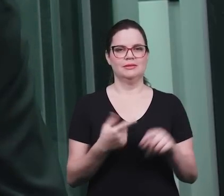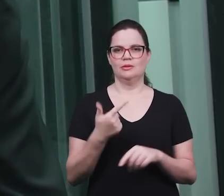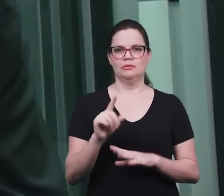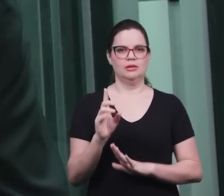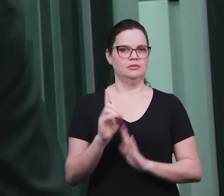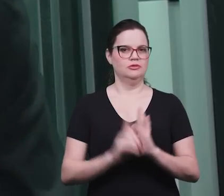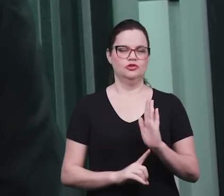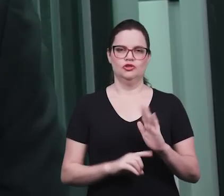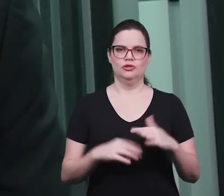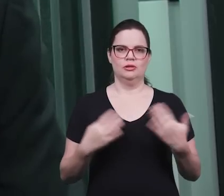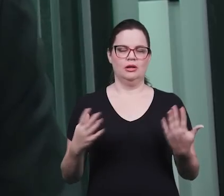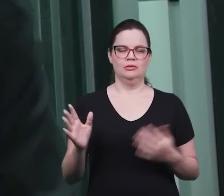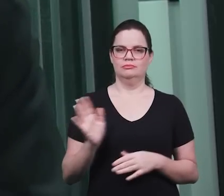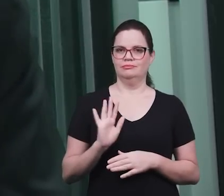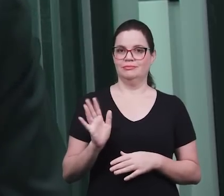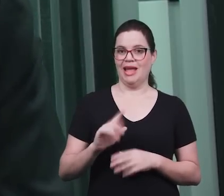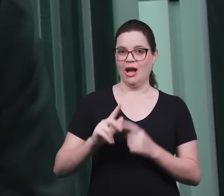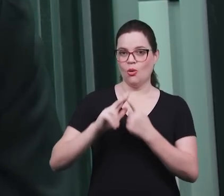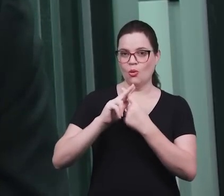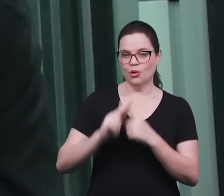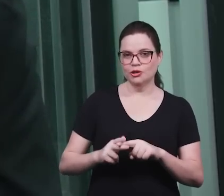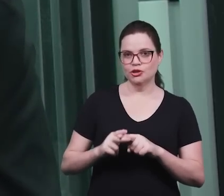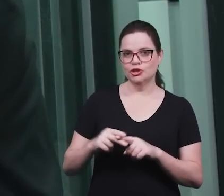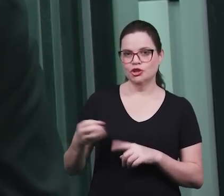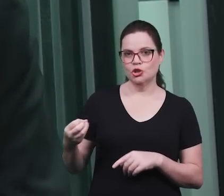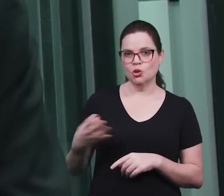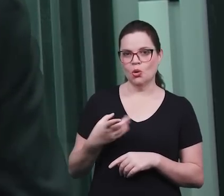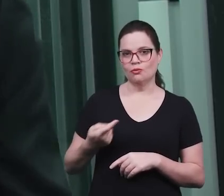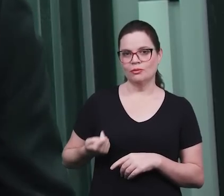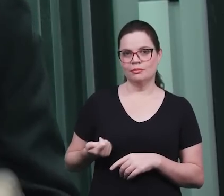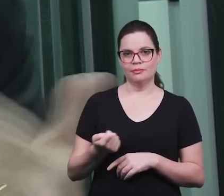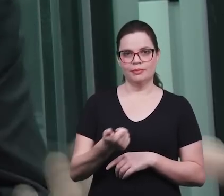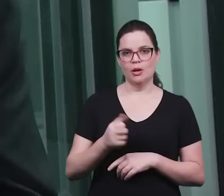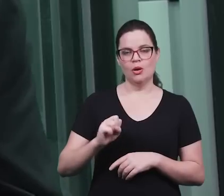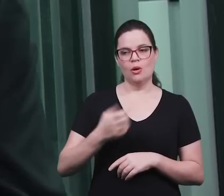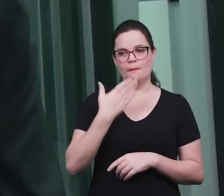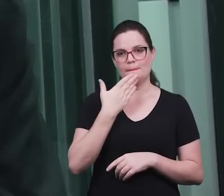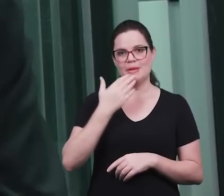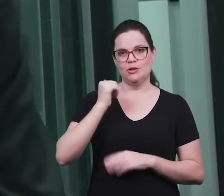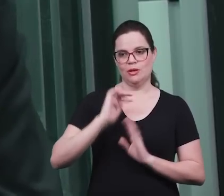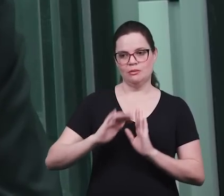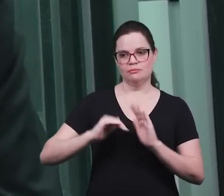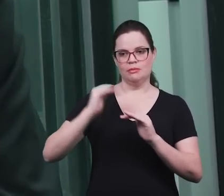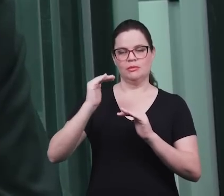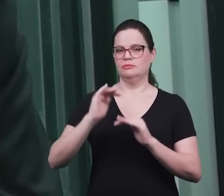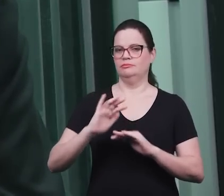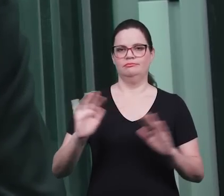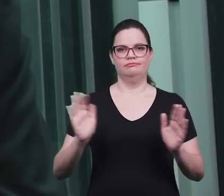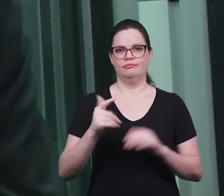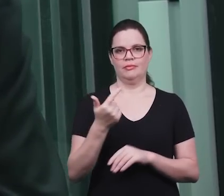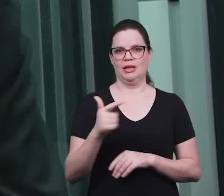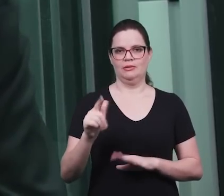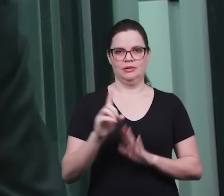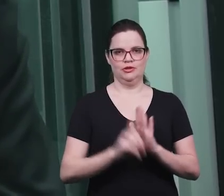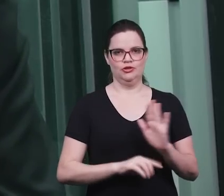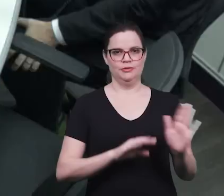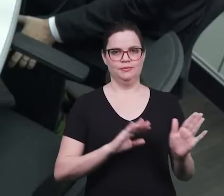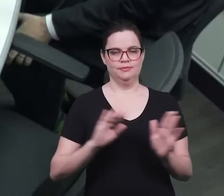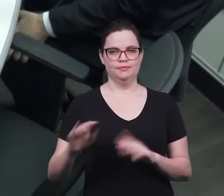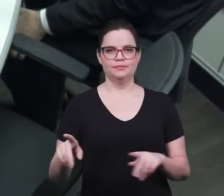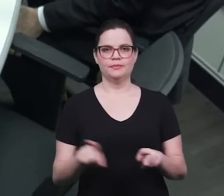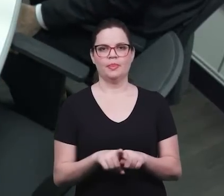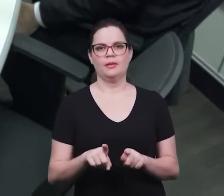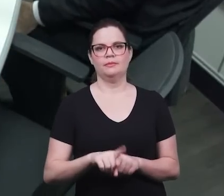teria direito a um novo benefício, ou um benefício melhor. Né? Olha que interessante aqui, a